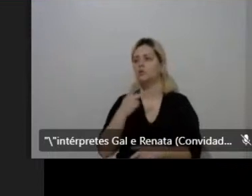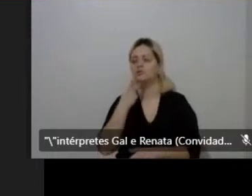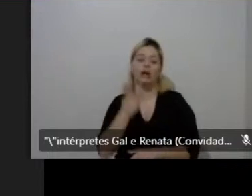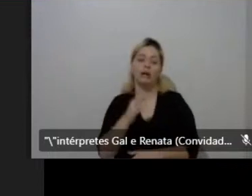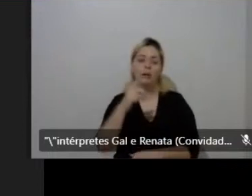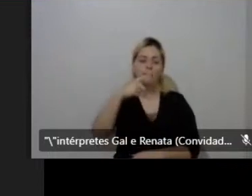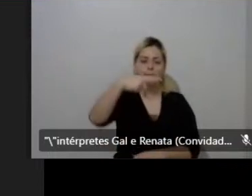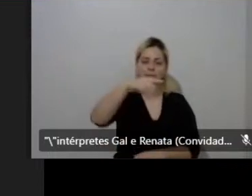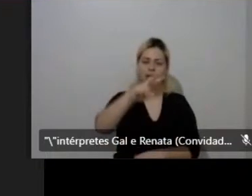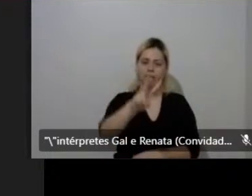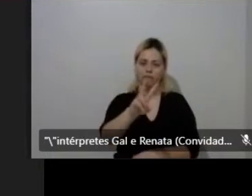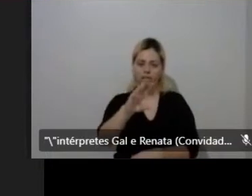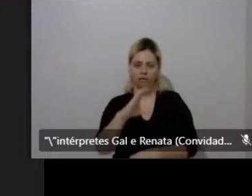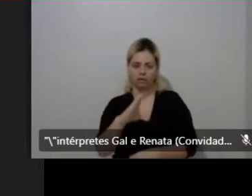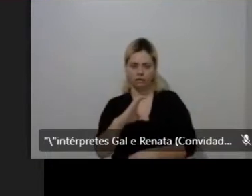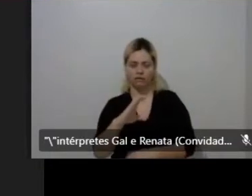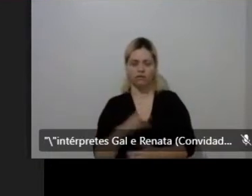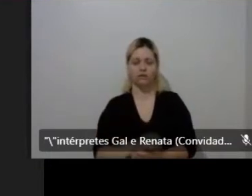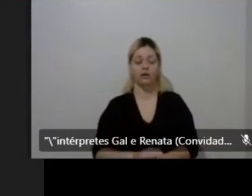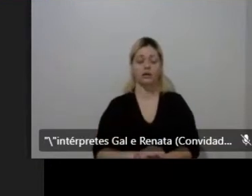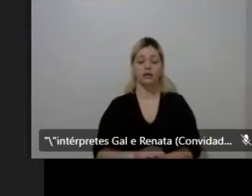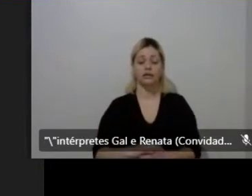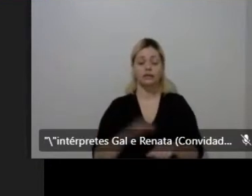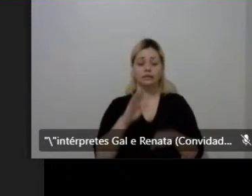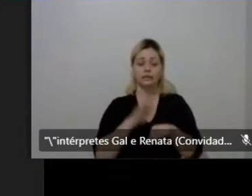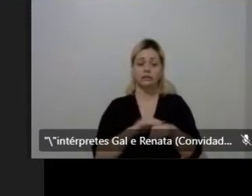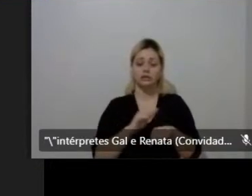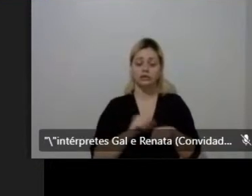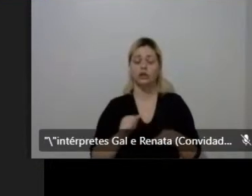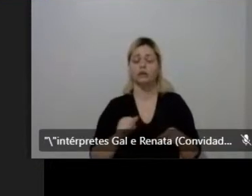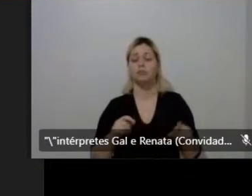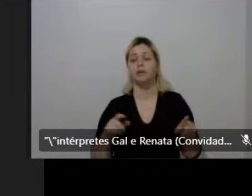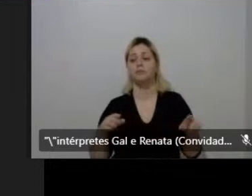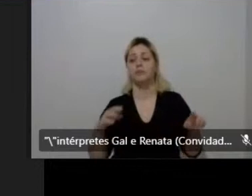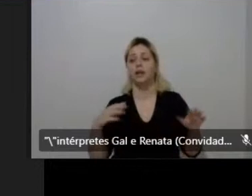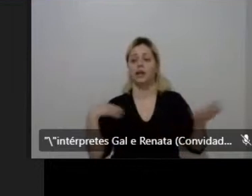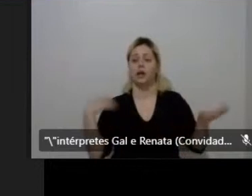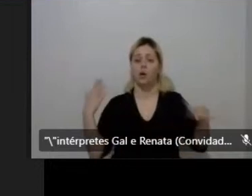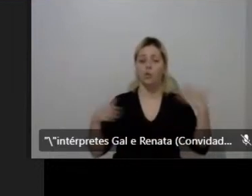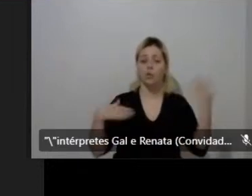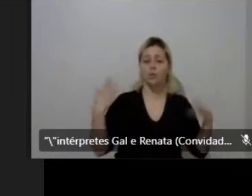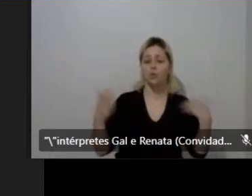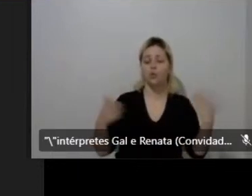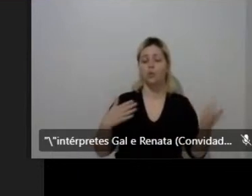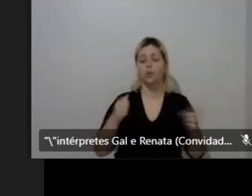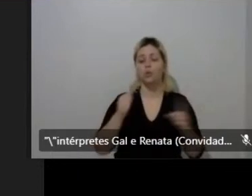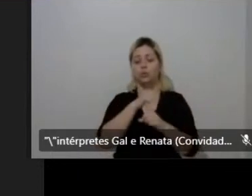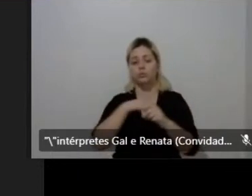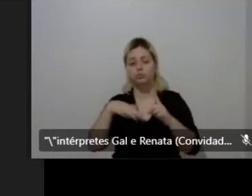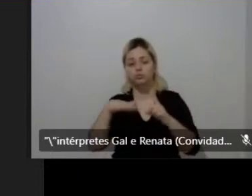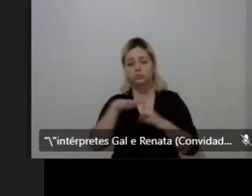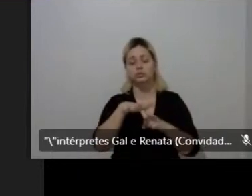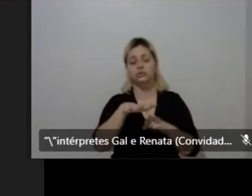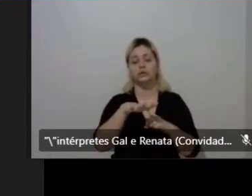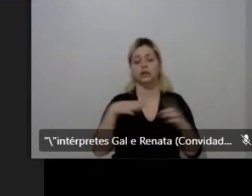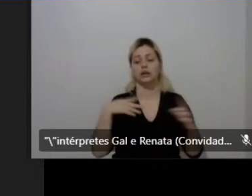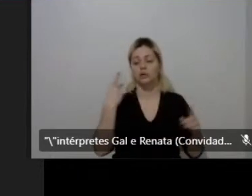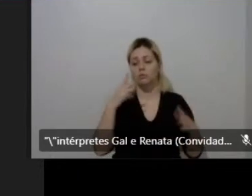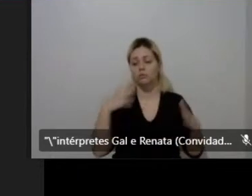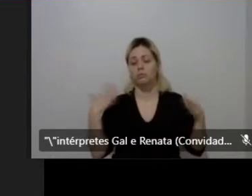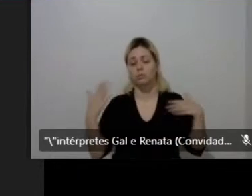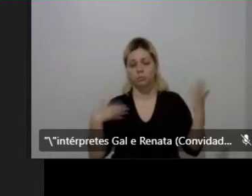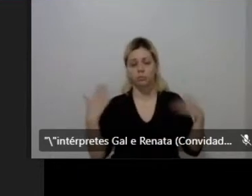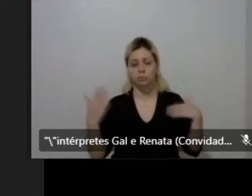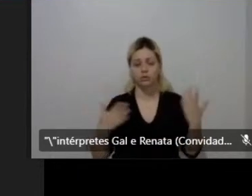vezes, através da gestão comunitária do turismo, essas comunidades têm conseguido lutar contra o turismo